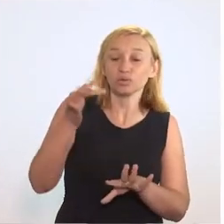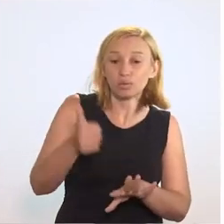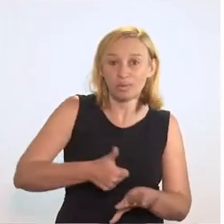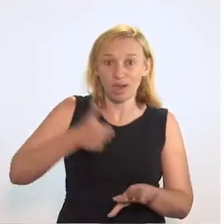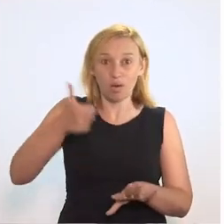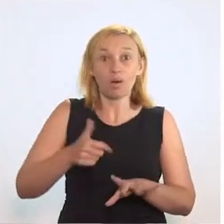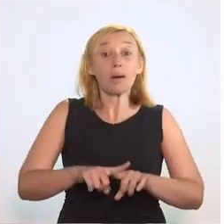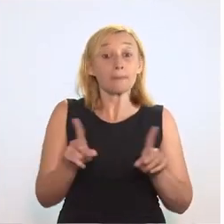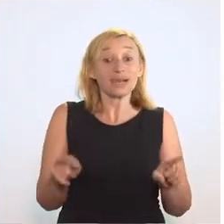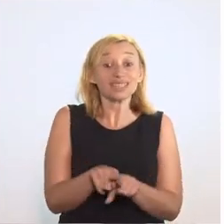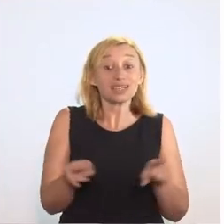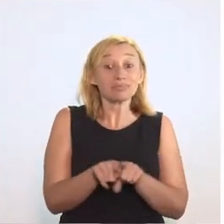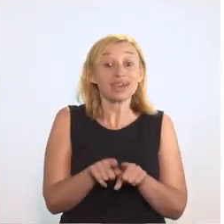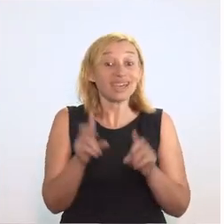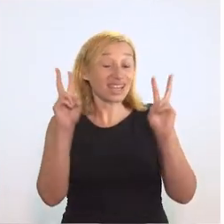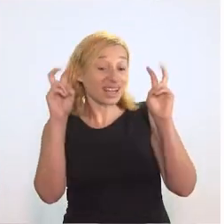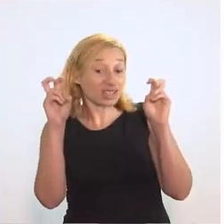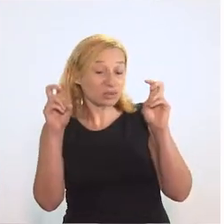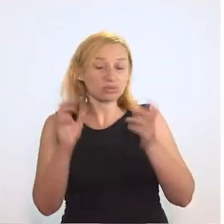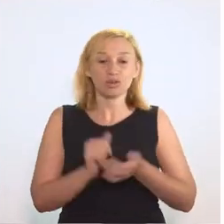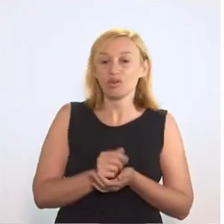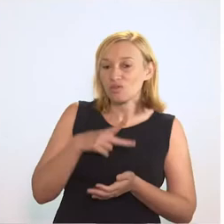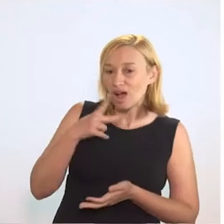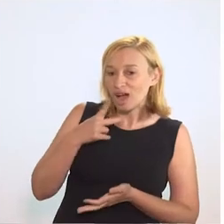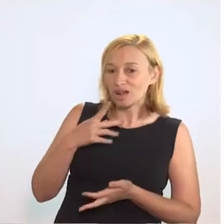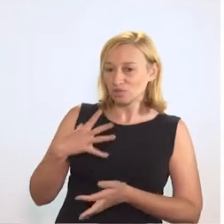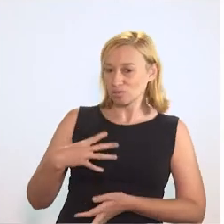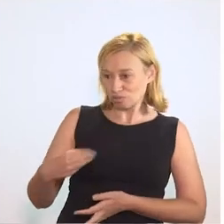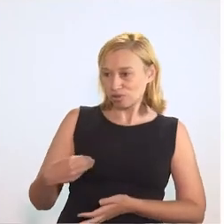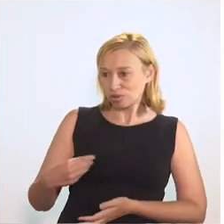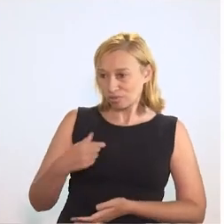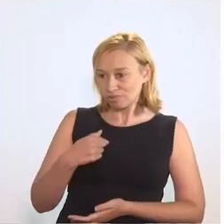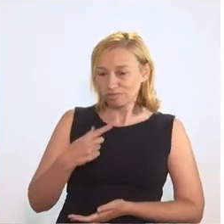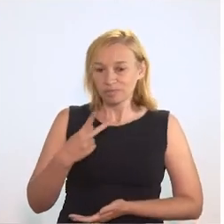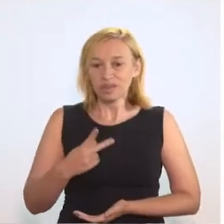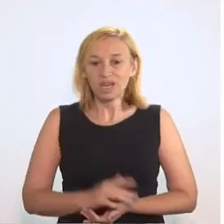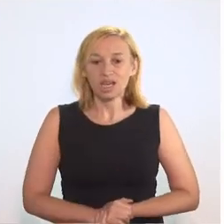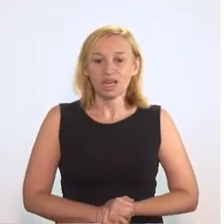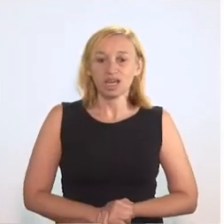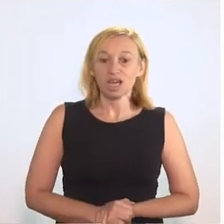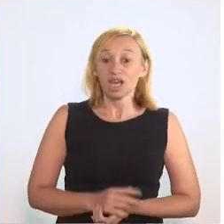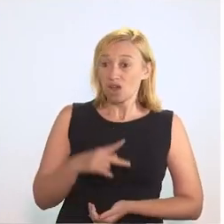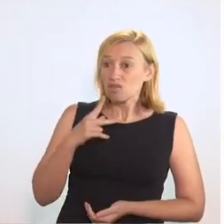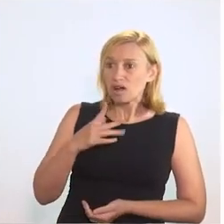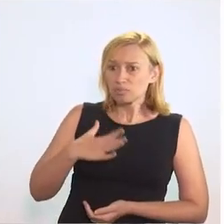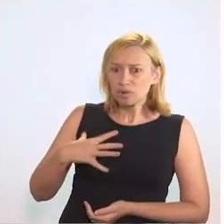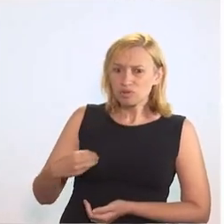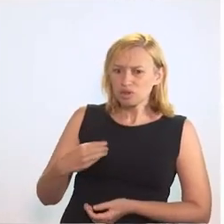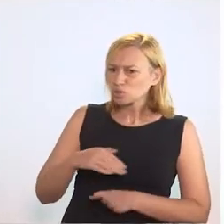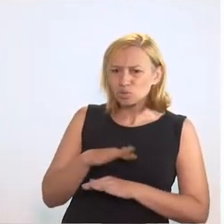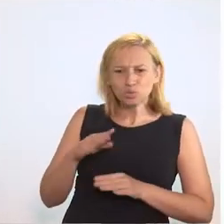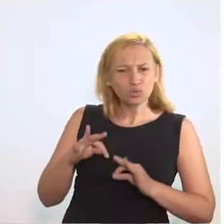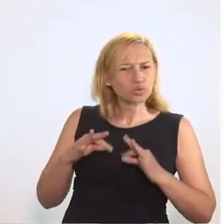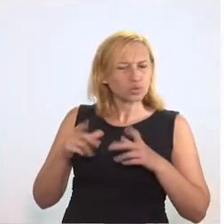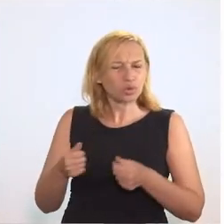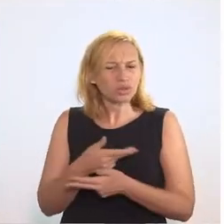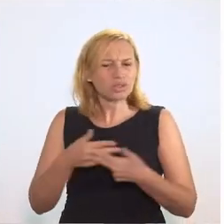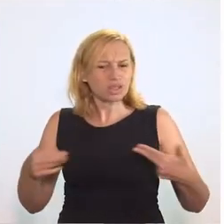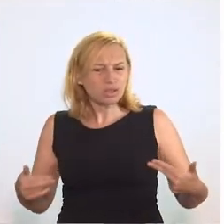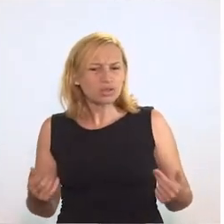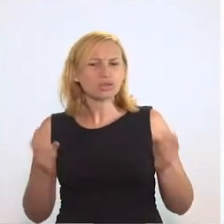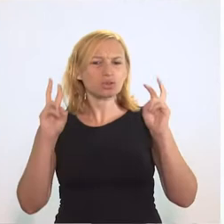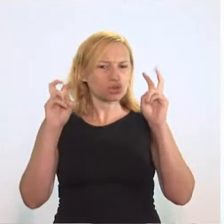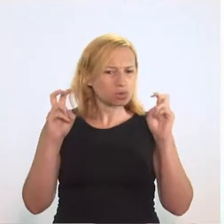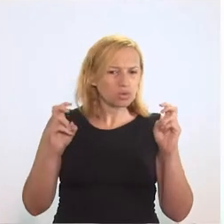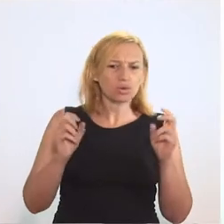futuro almejado. Mas também tem aquela questão que eu falo assim, né, muito com meu filho, né, que eu coloco para o meu filho todas as questões, a